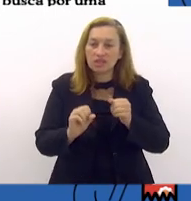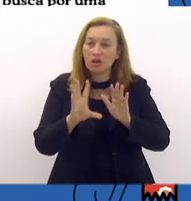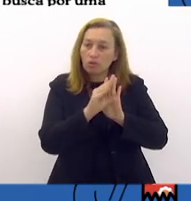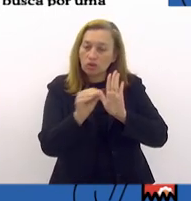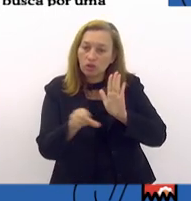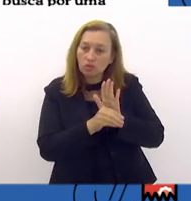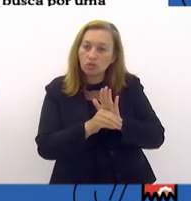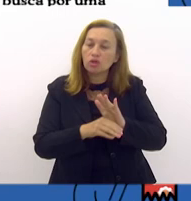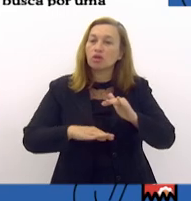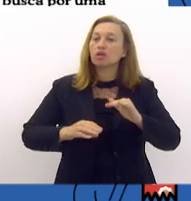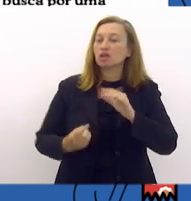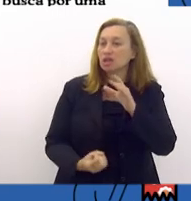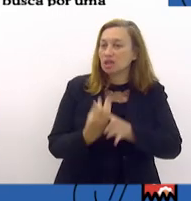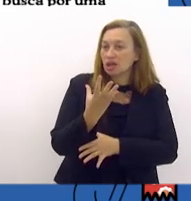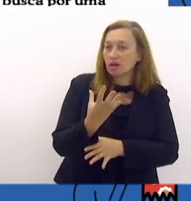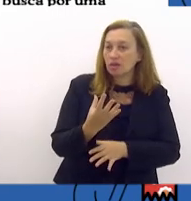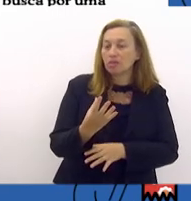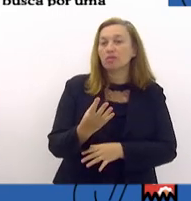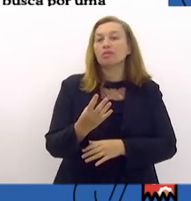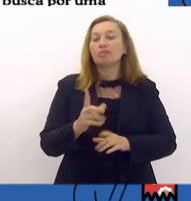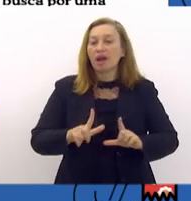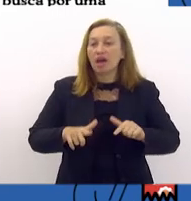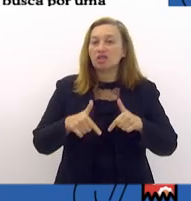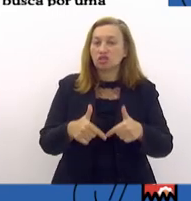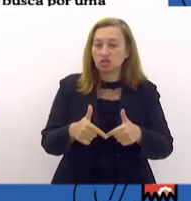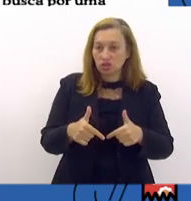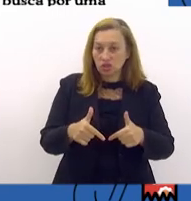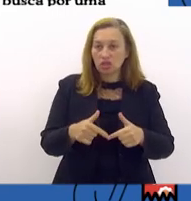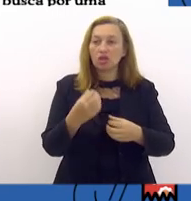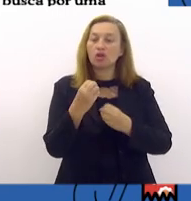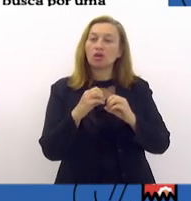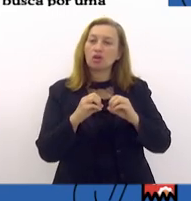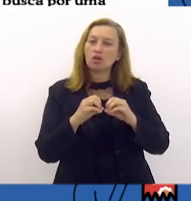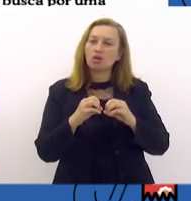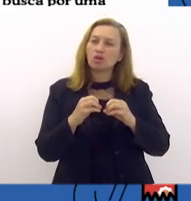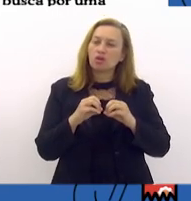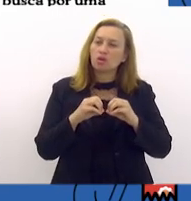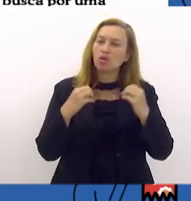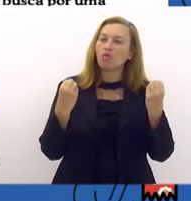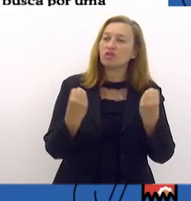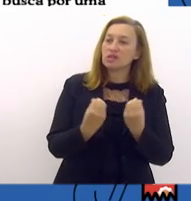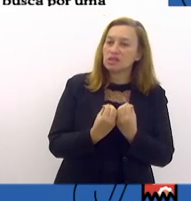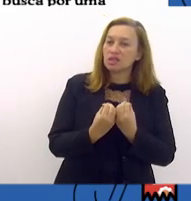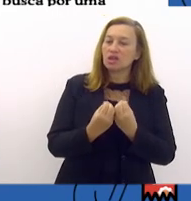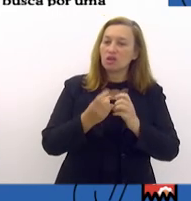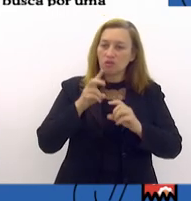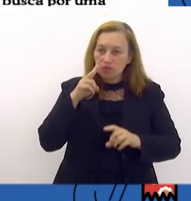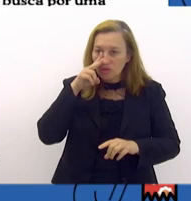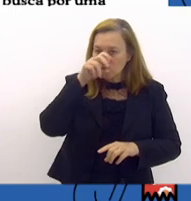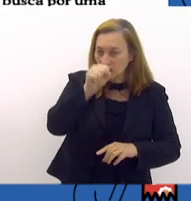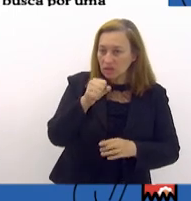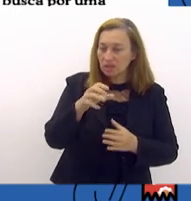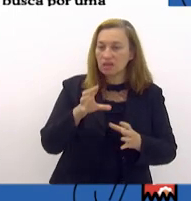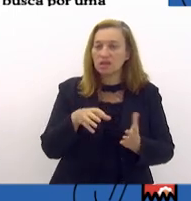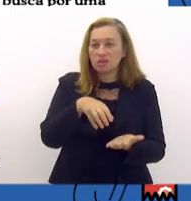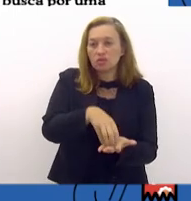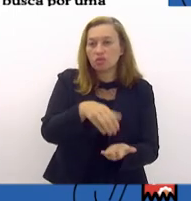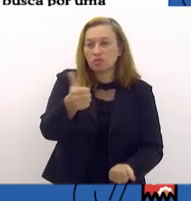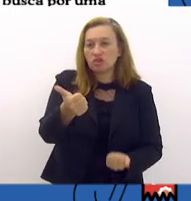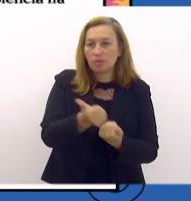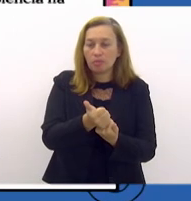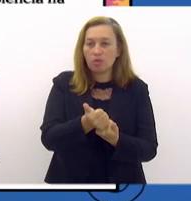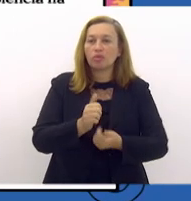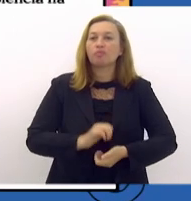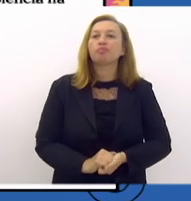gente desenvolveu para a UNICEF aplicar em oficinas e fortalecer essa rede de apoio entre